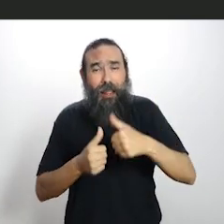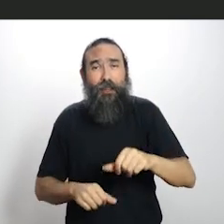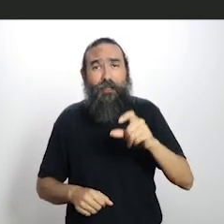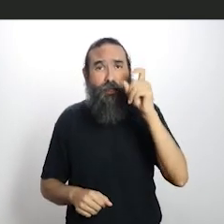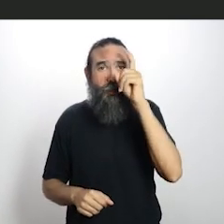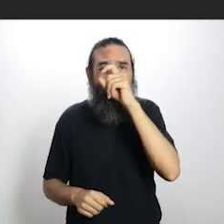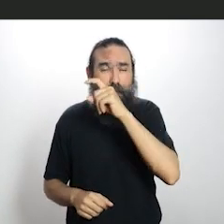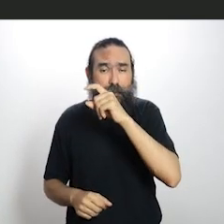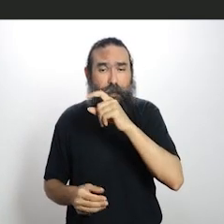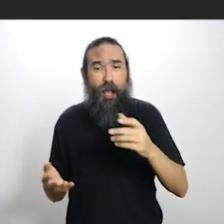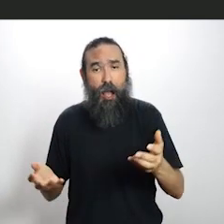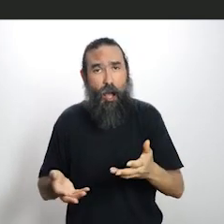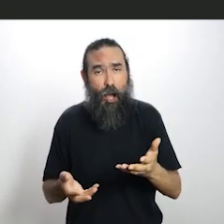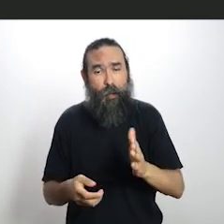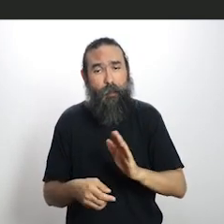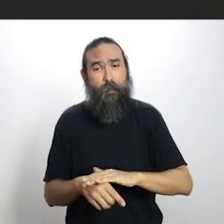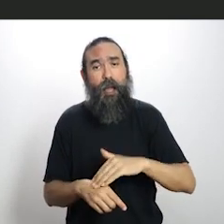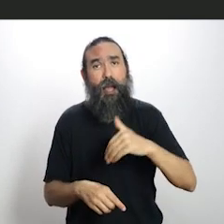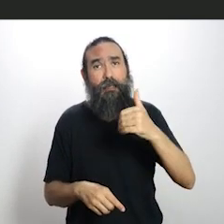chegávamos nas